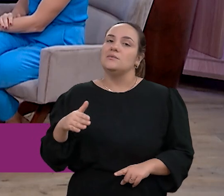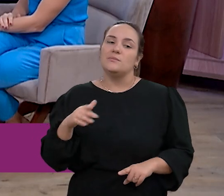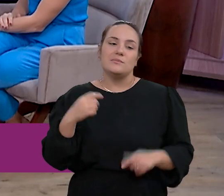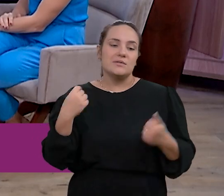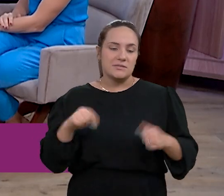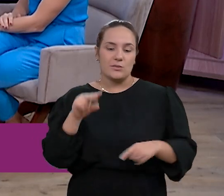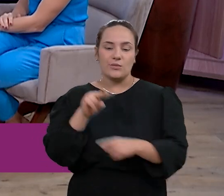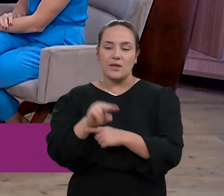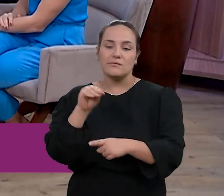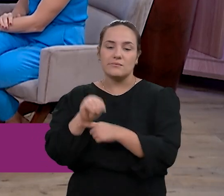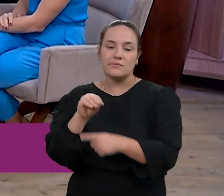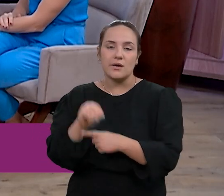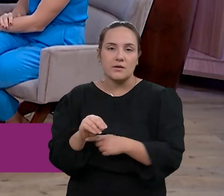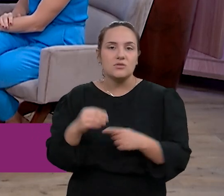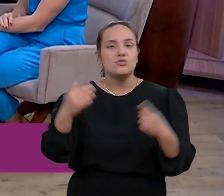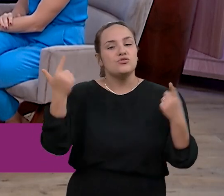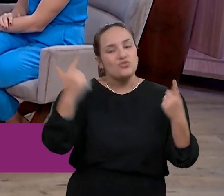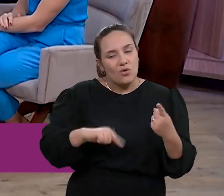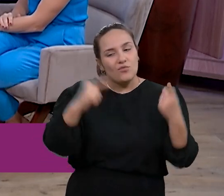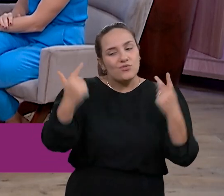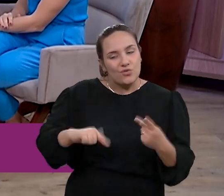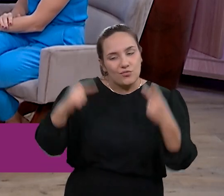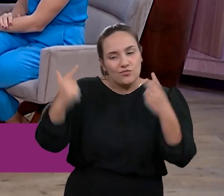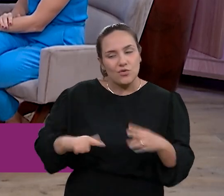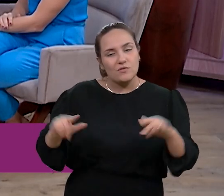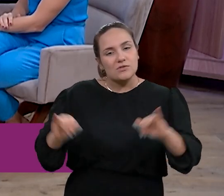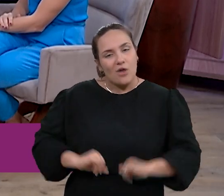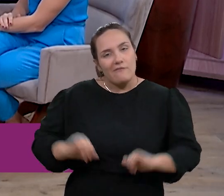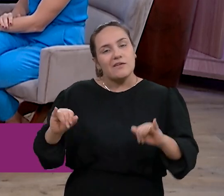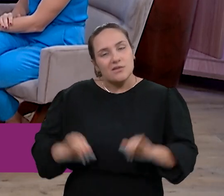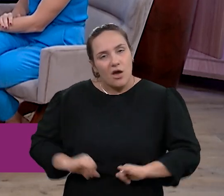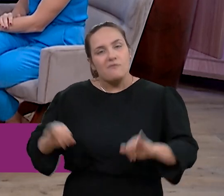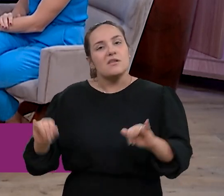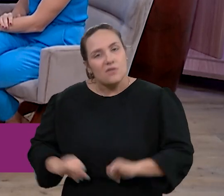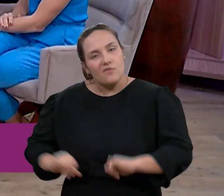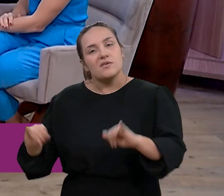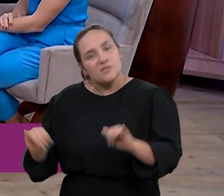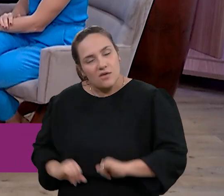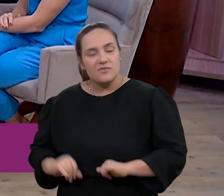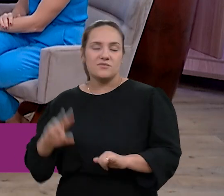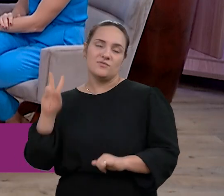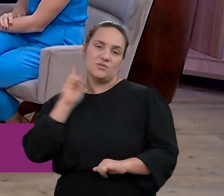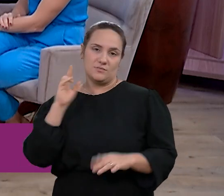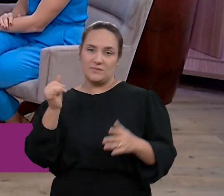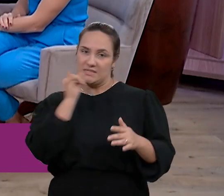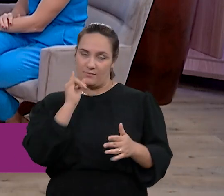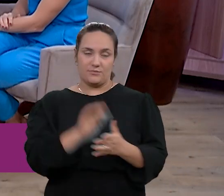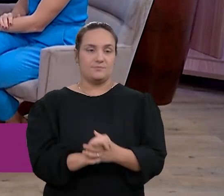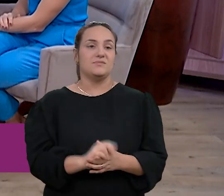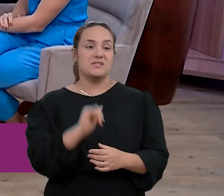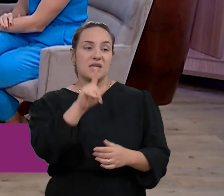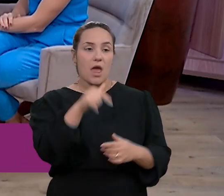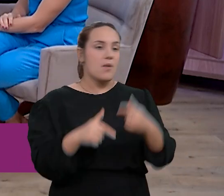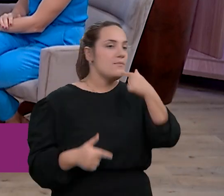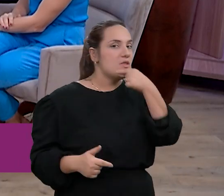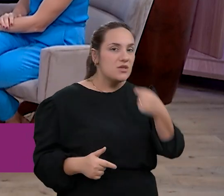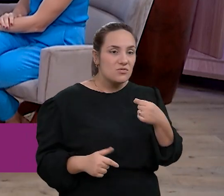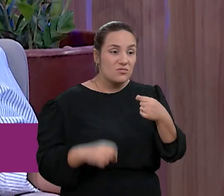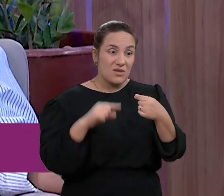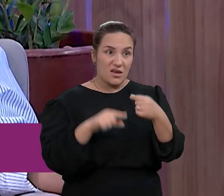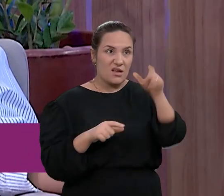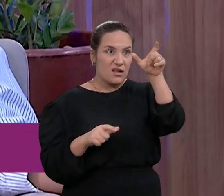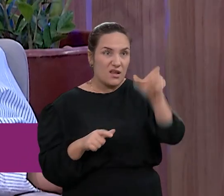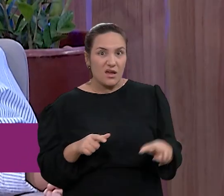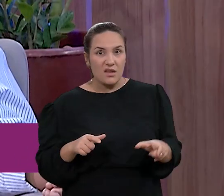mal elaborados de cuidado de acolhimento e por outro lado se essa criança de fato não tiver orientação por exemplo quando são meninos a